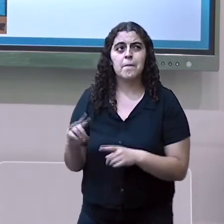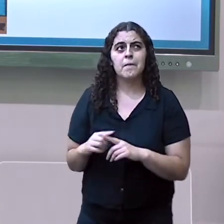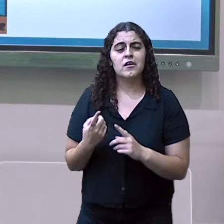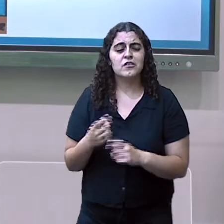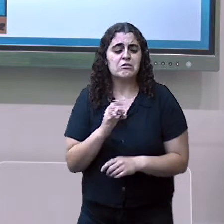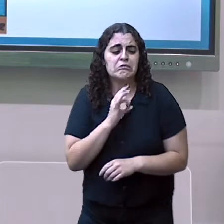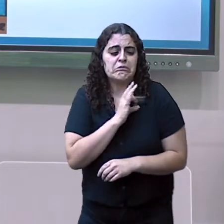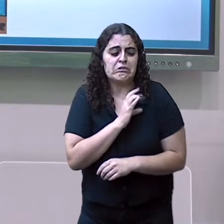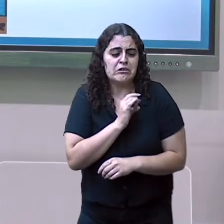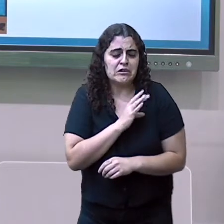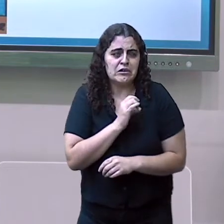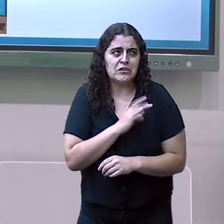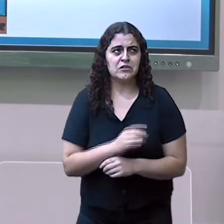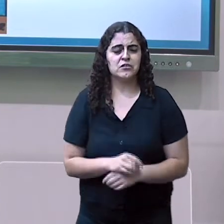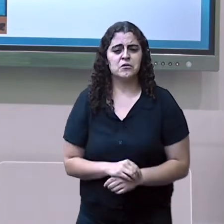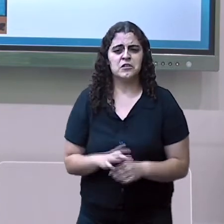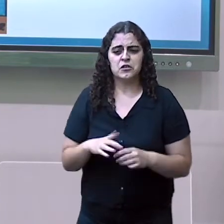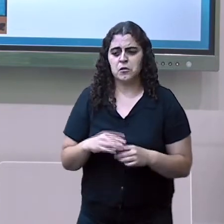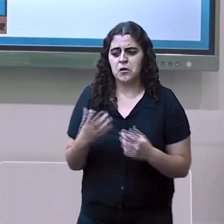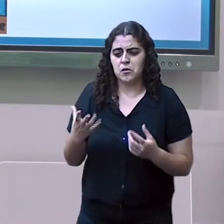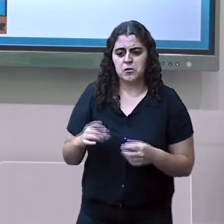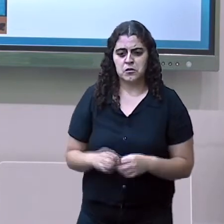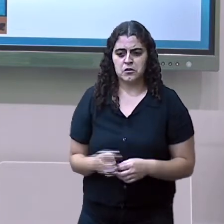medo precisa ser alguma coisa tão grandiosa?